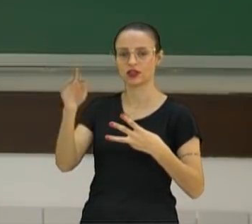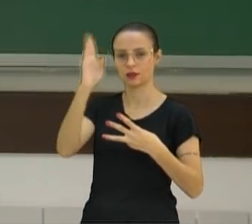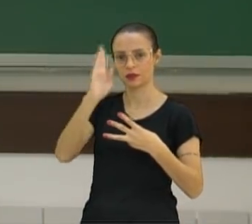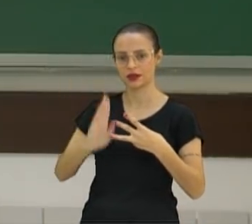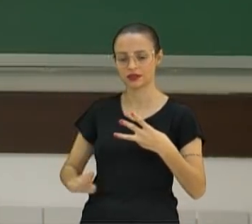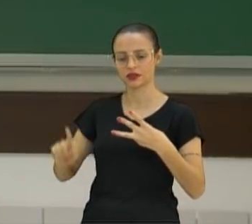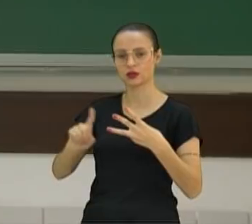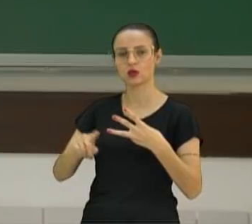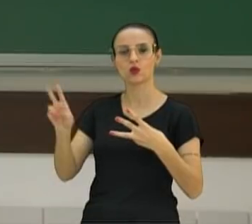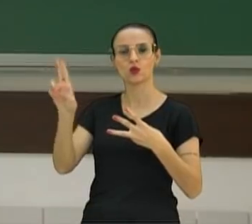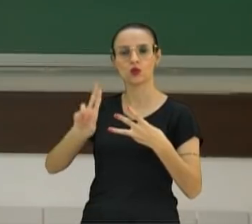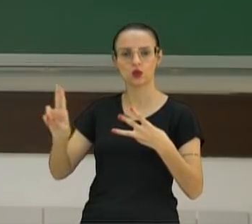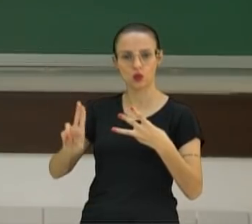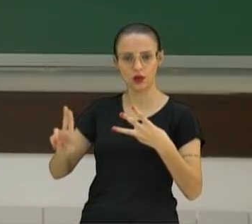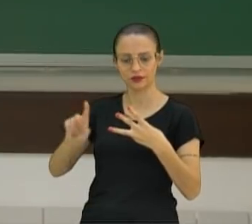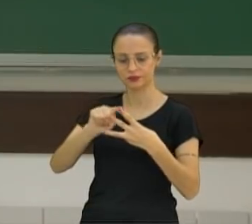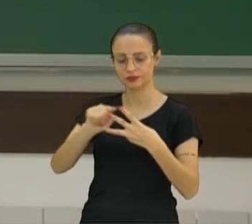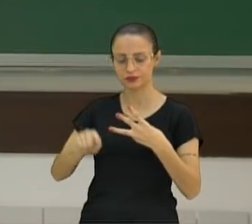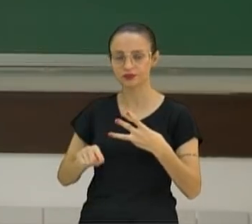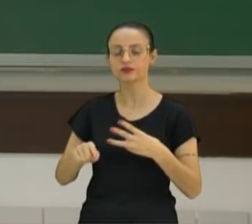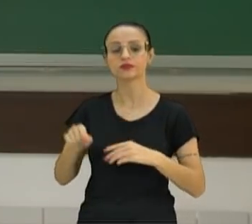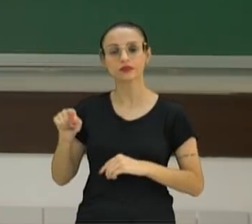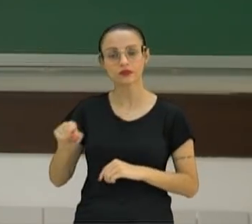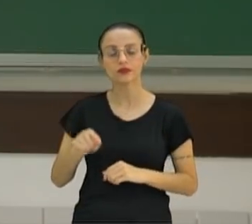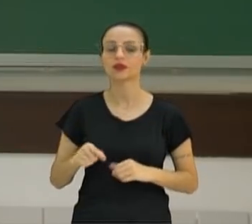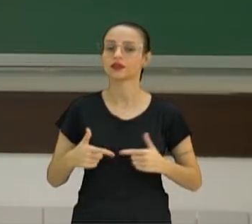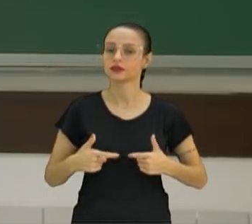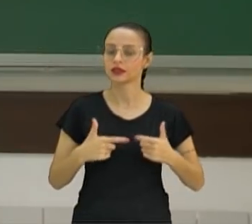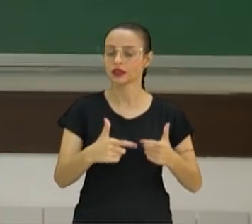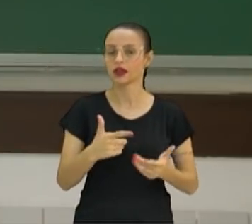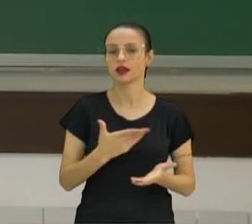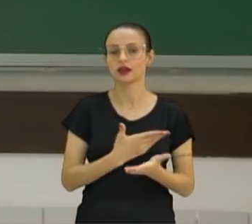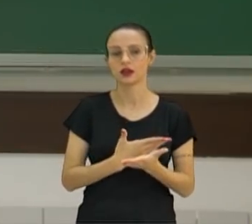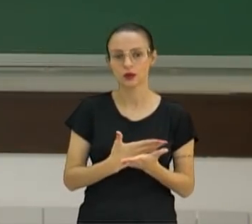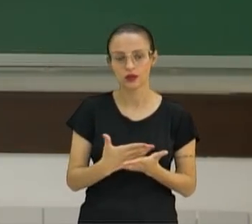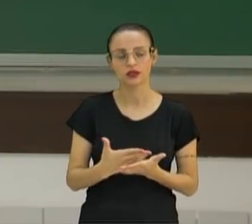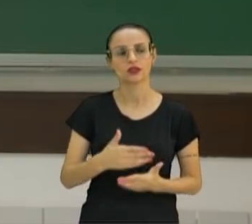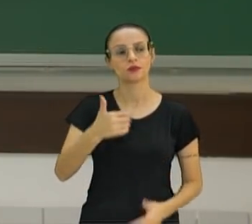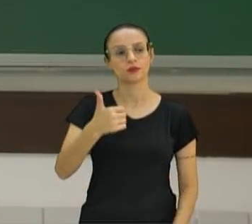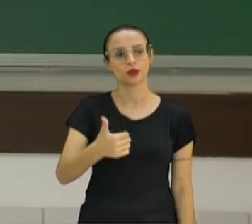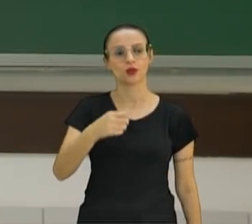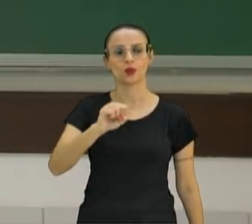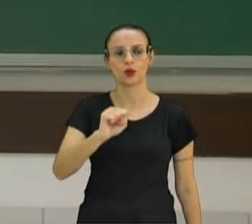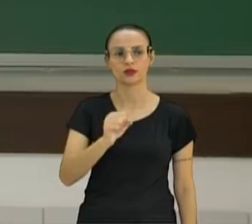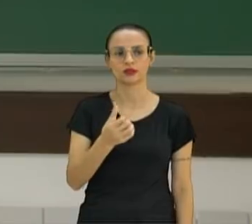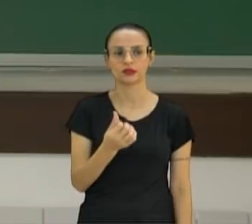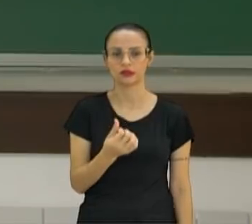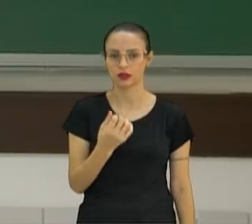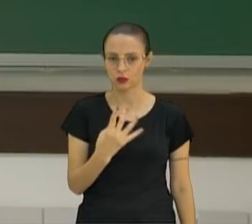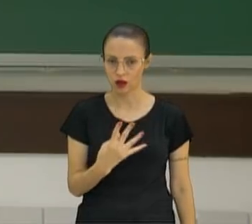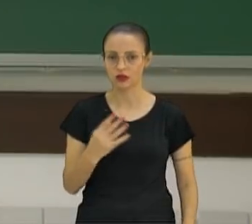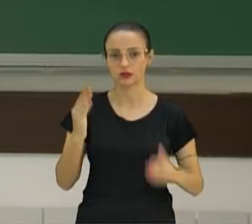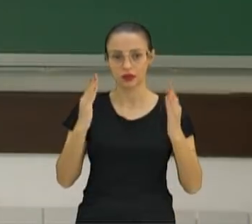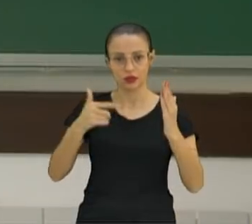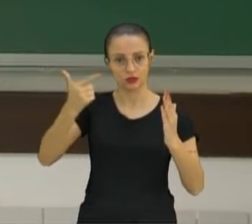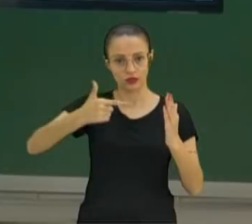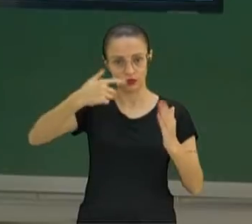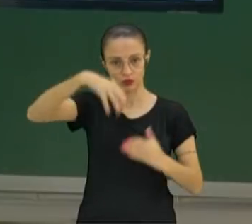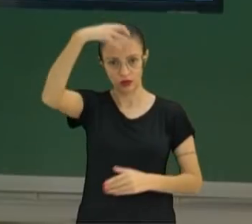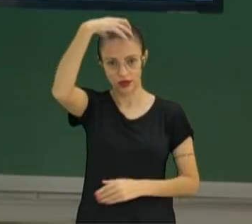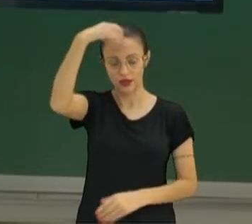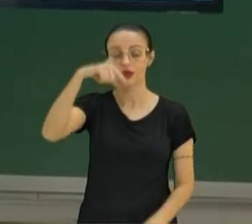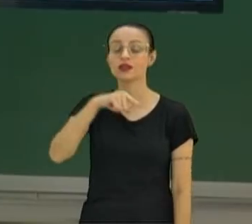Brasil e Uruguai. Essa guerra teve início em 1864, durante o Segundo Reinado, quando o